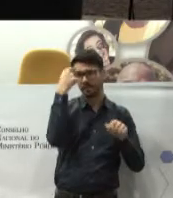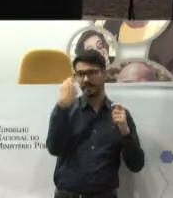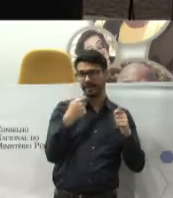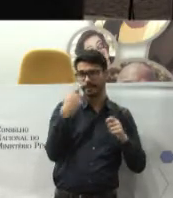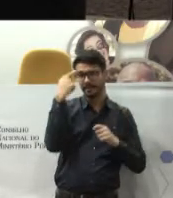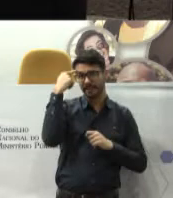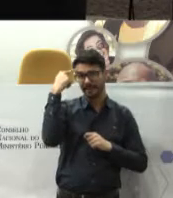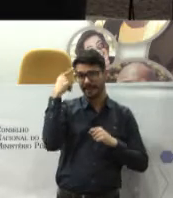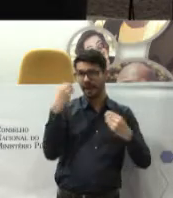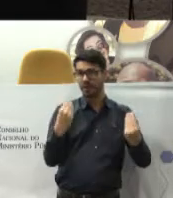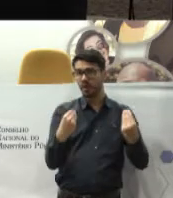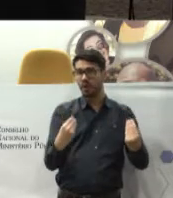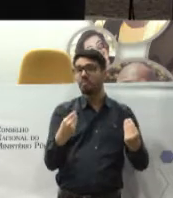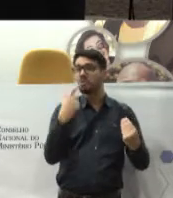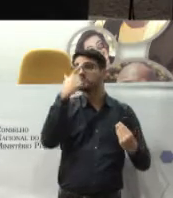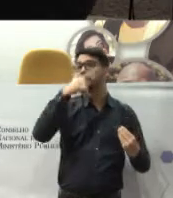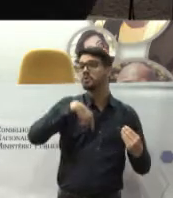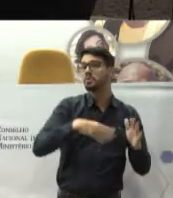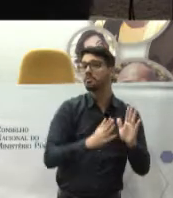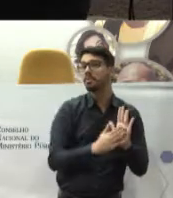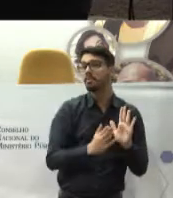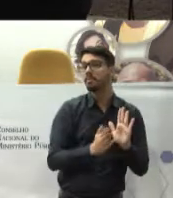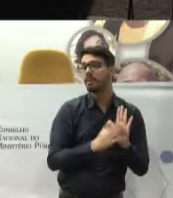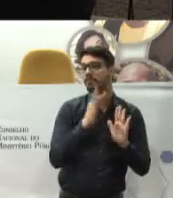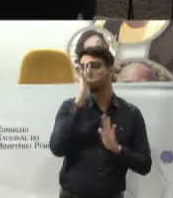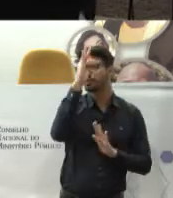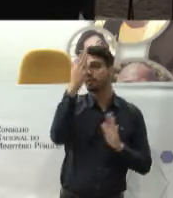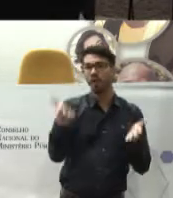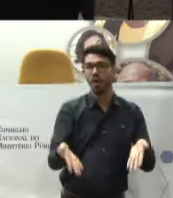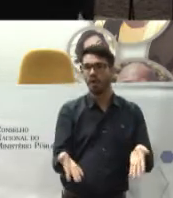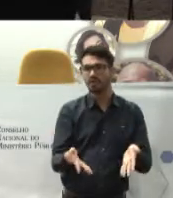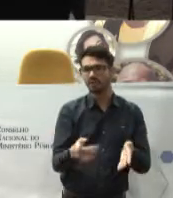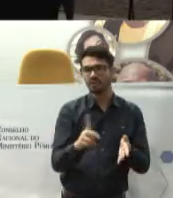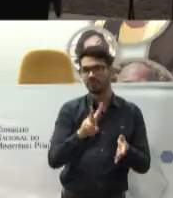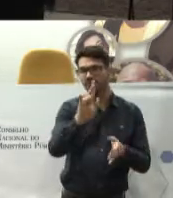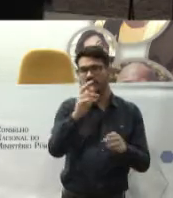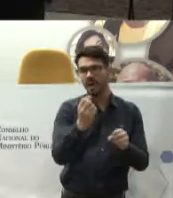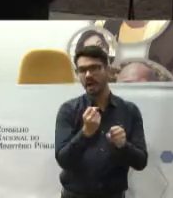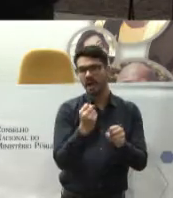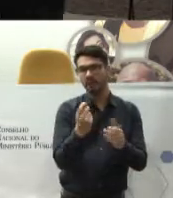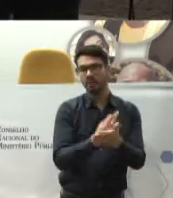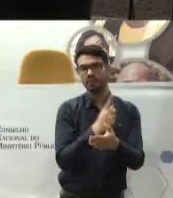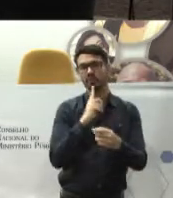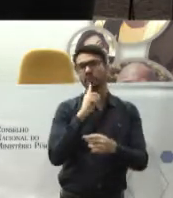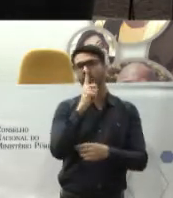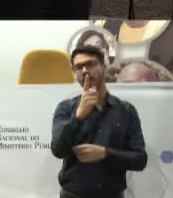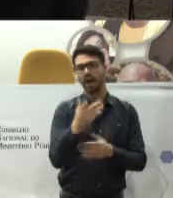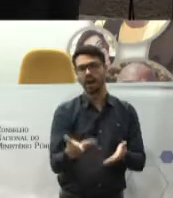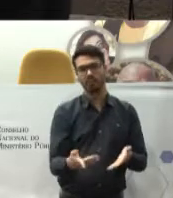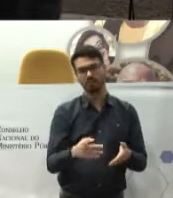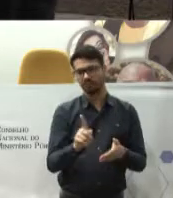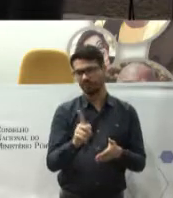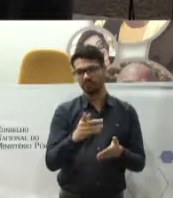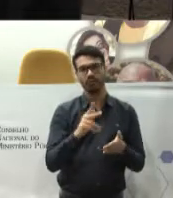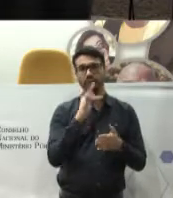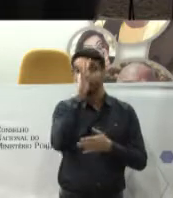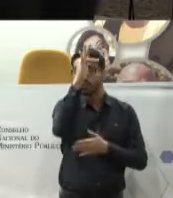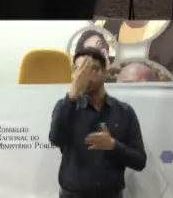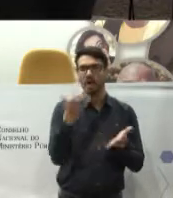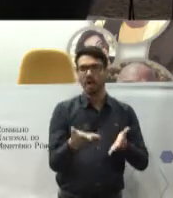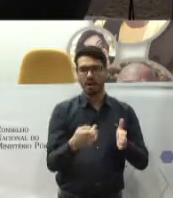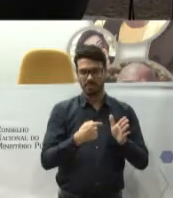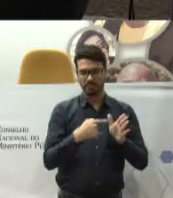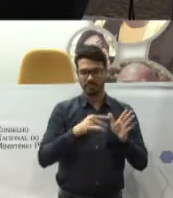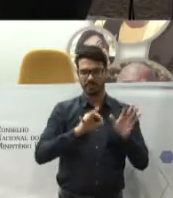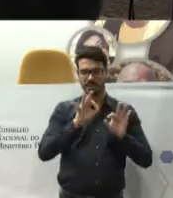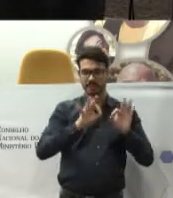começar a pensar como agir, porque o futuro já é hoje, isso não vai acontecer daqui a um ano. Esse futuro já começa hoje. Ou seja, o que, que vai